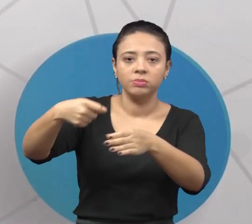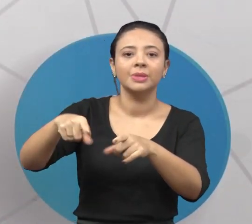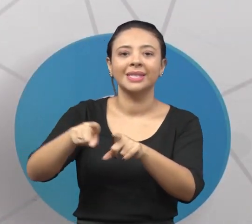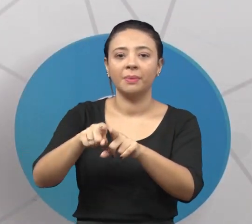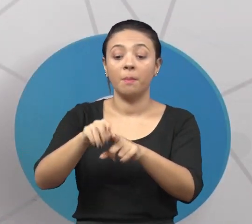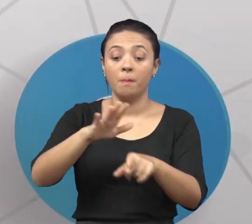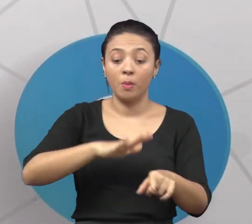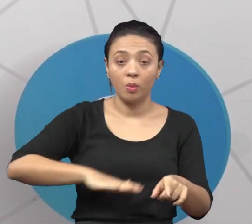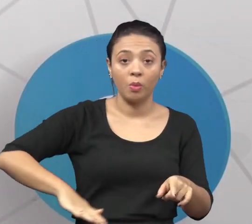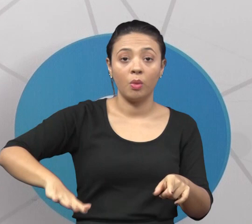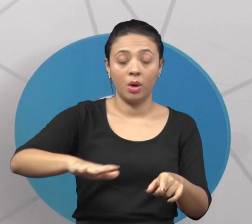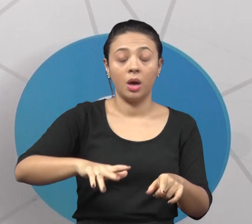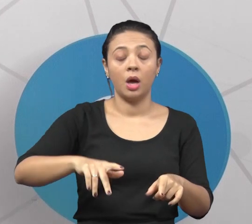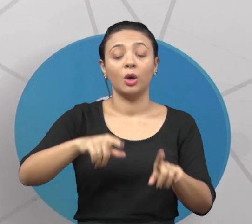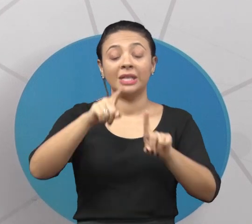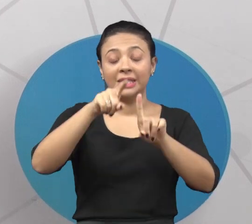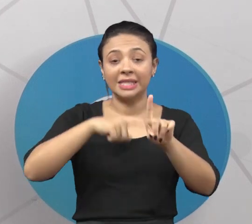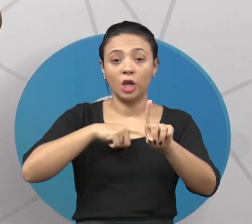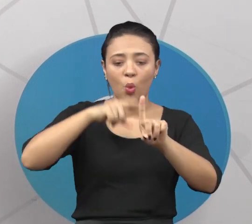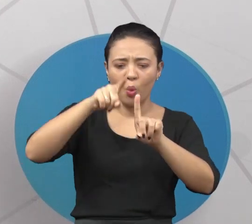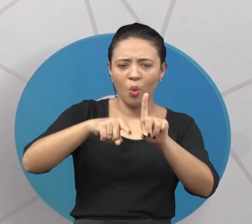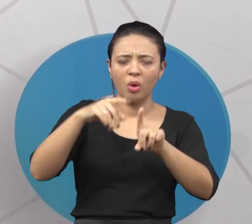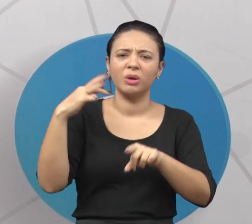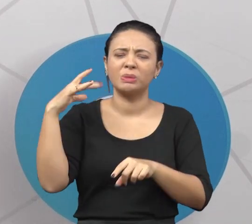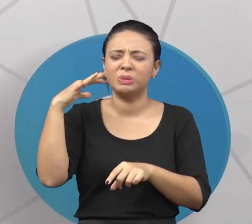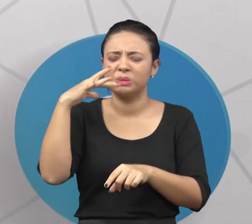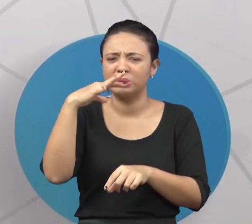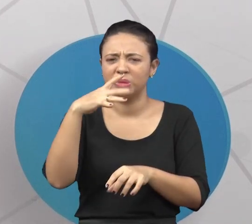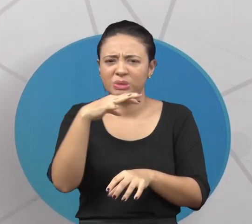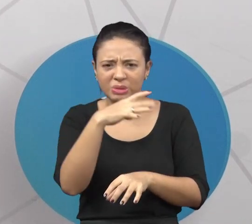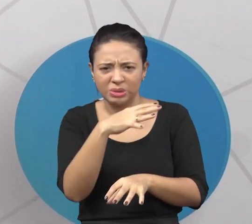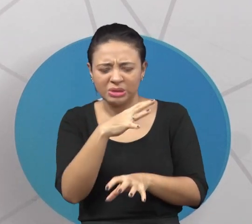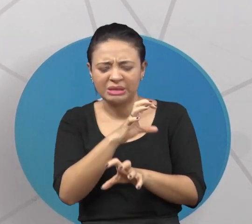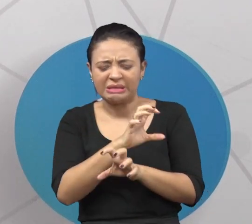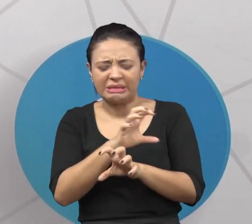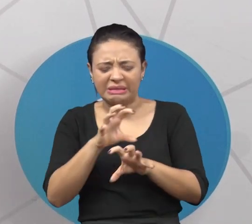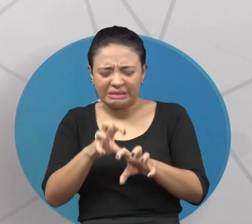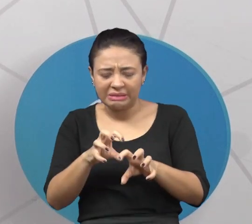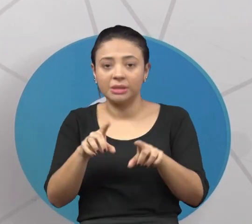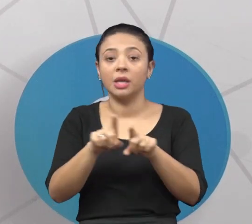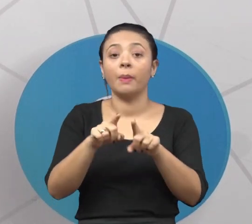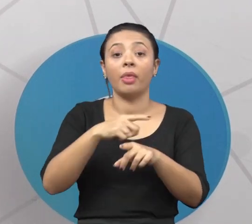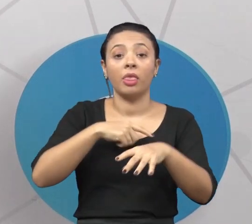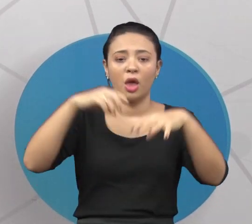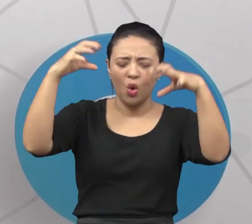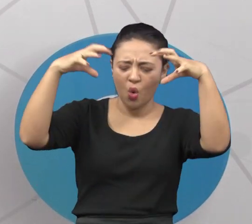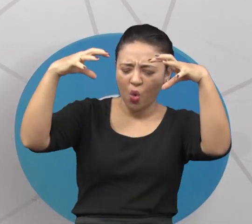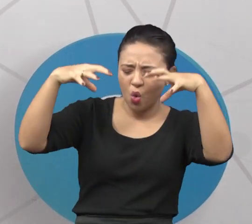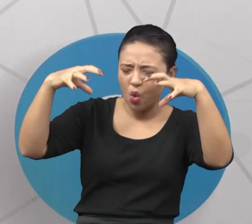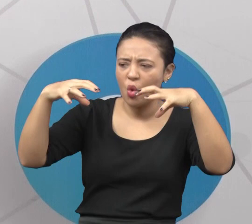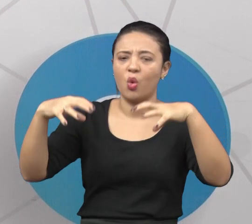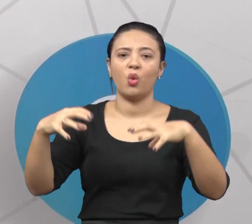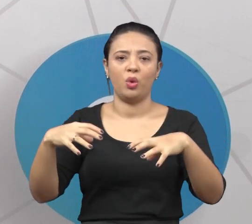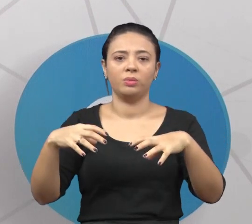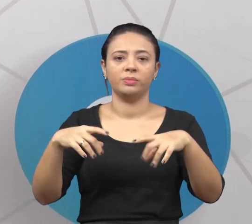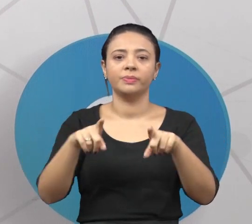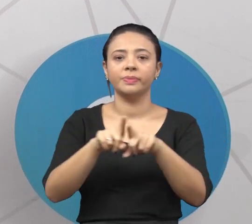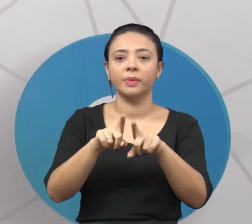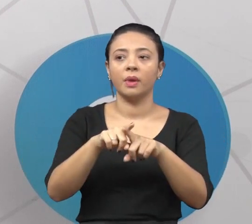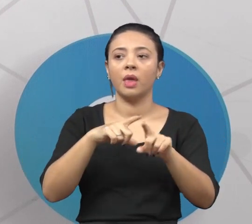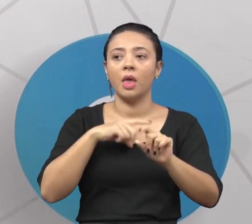Ou seja, aquele período bastante seco, quente e aquele período também chuvoso, tá? E caracteriza com mão de